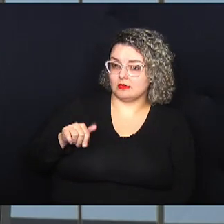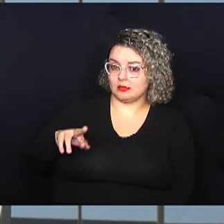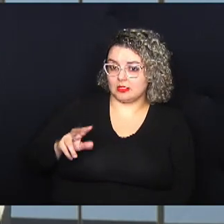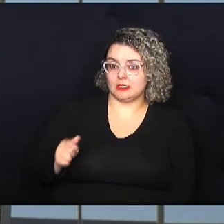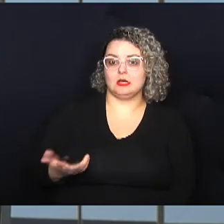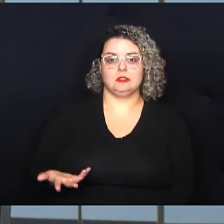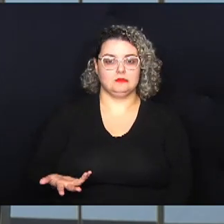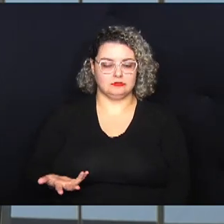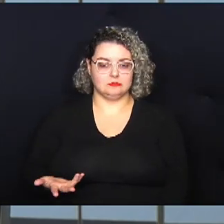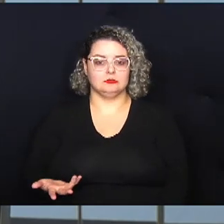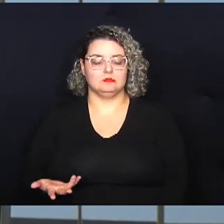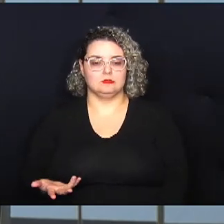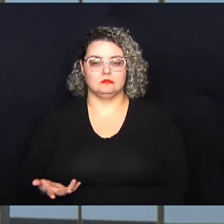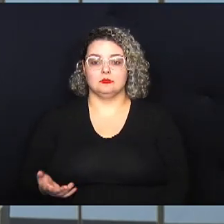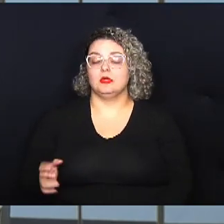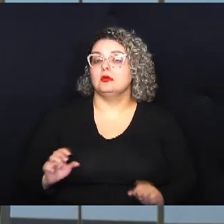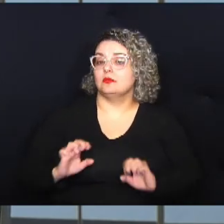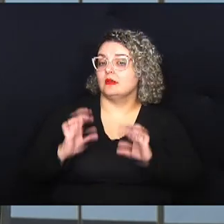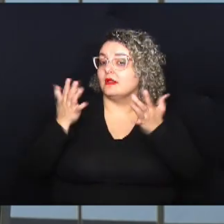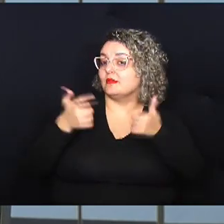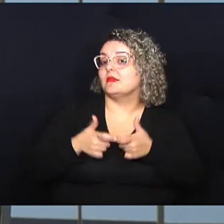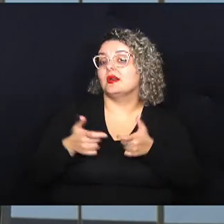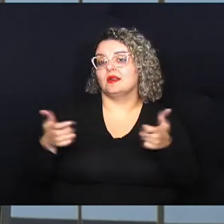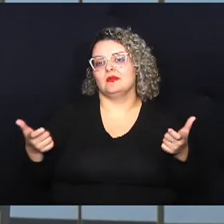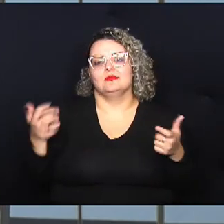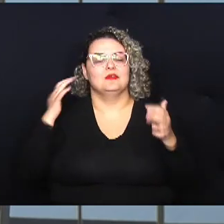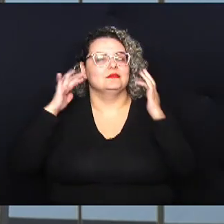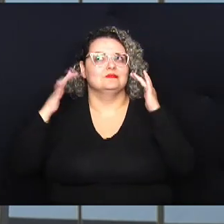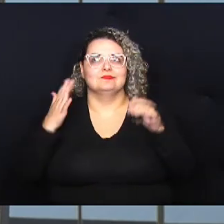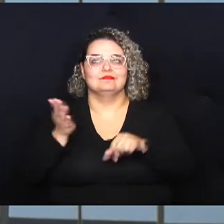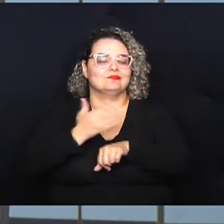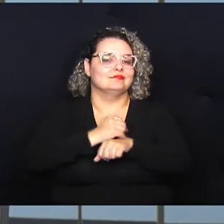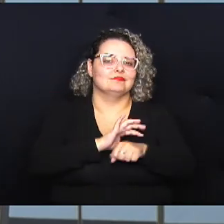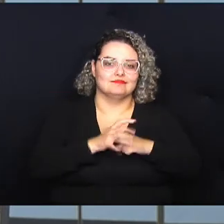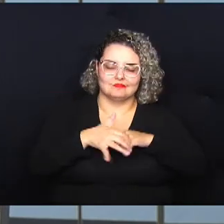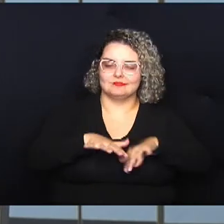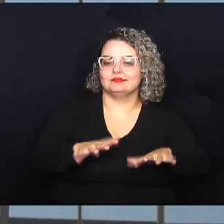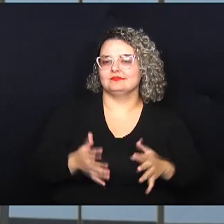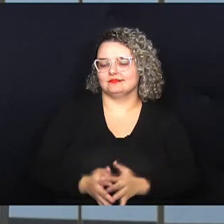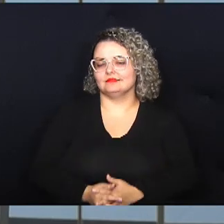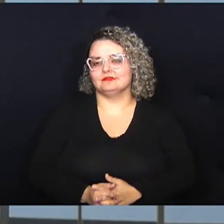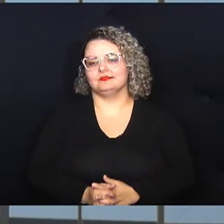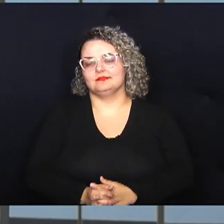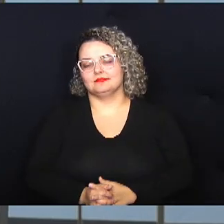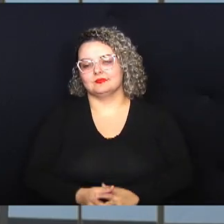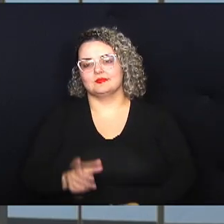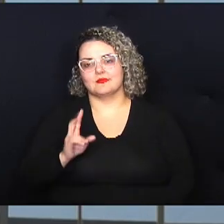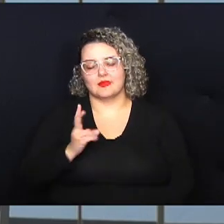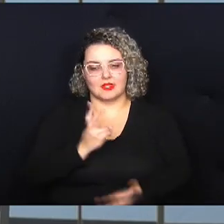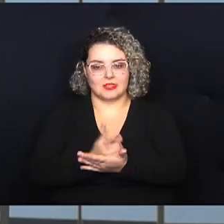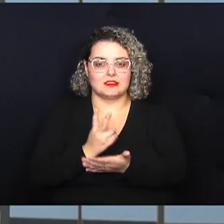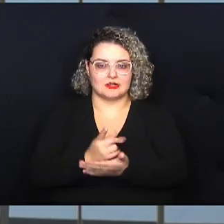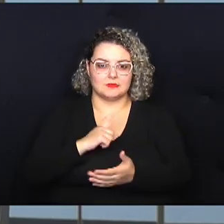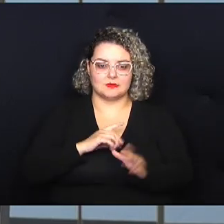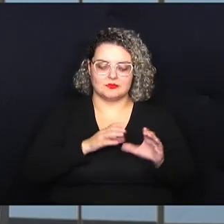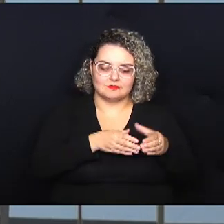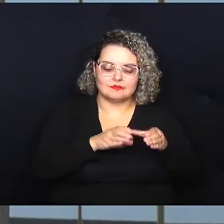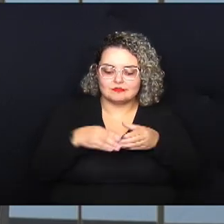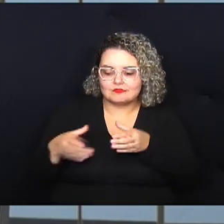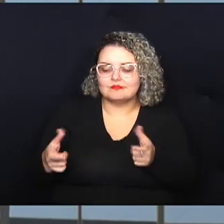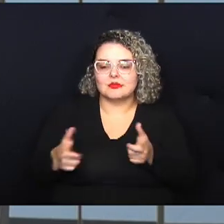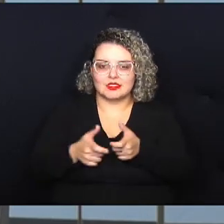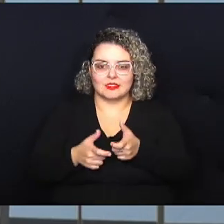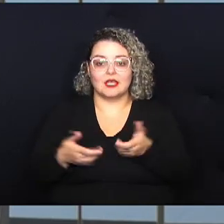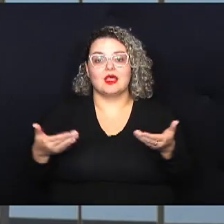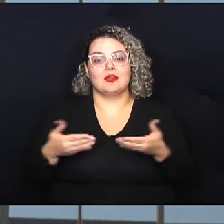assim, um evento maior, né? Que era um sonho meu antes da pandemia, porque eu sempre tive esses grupos pequenos, eu falei, agora está no momento da